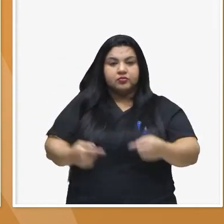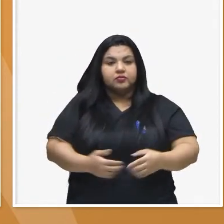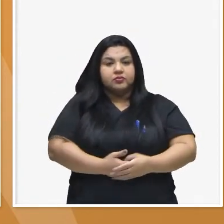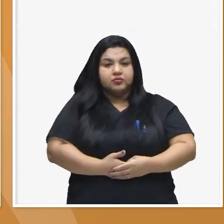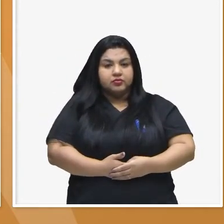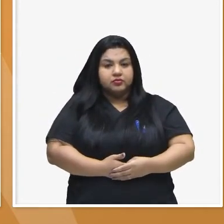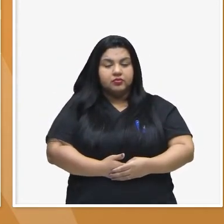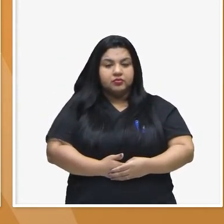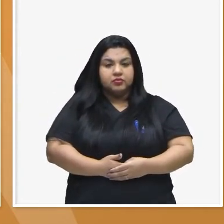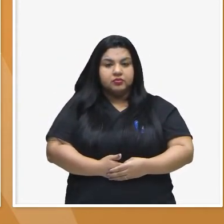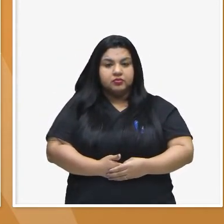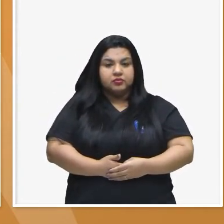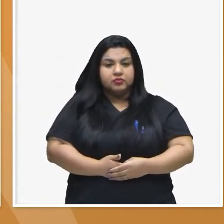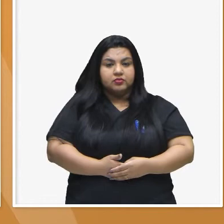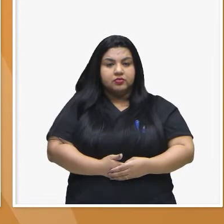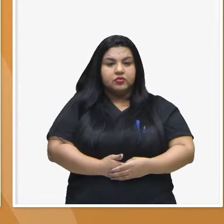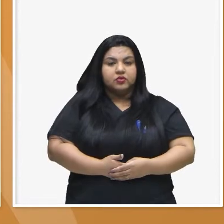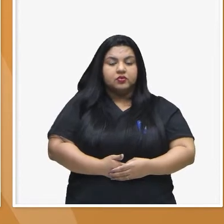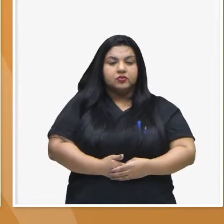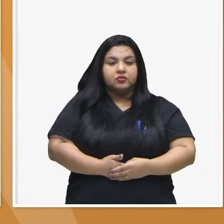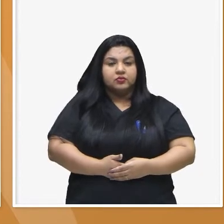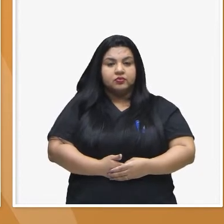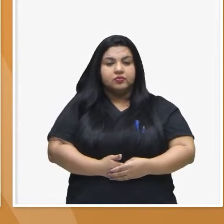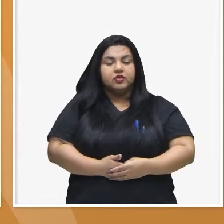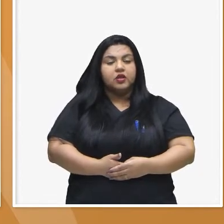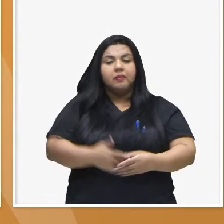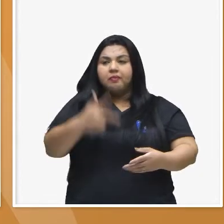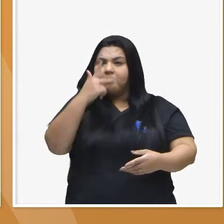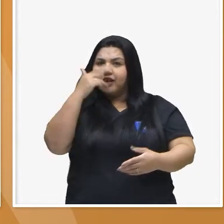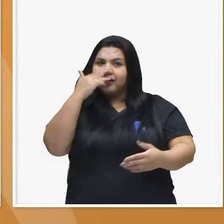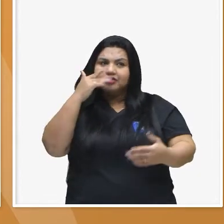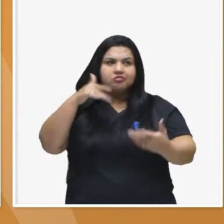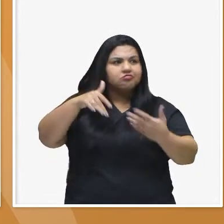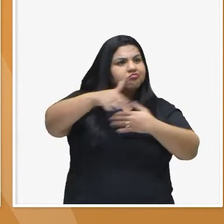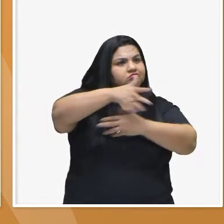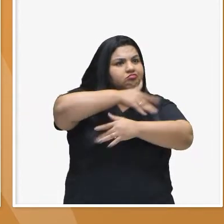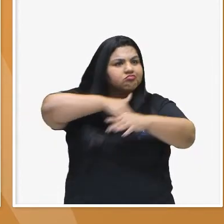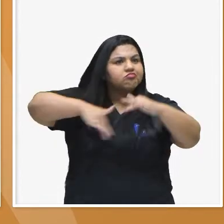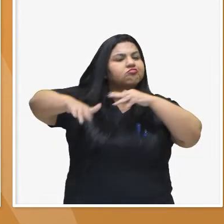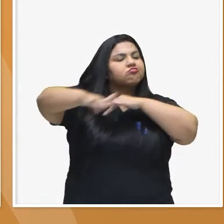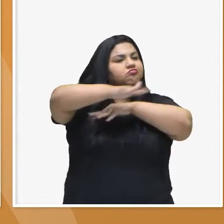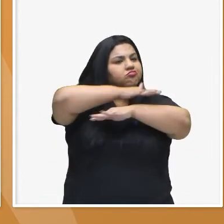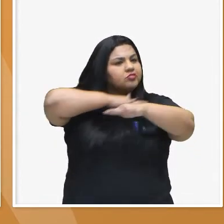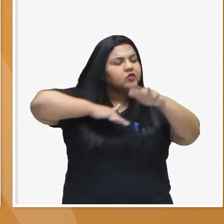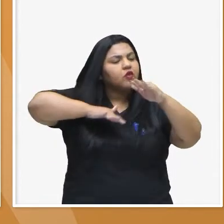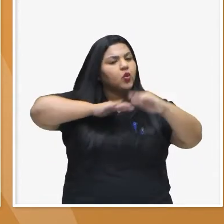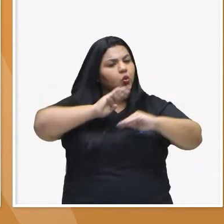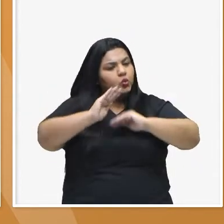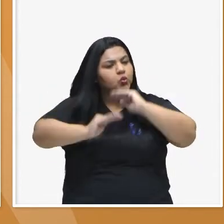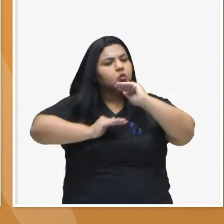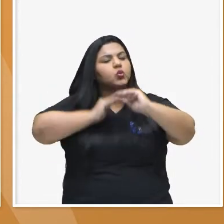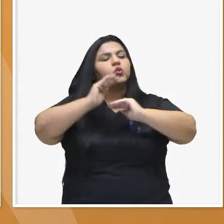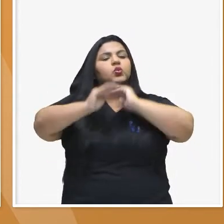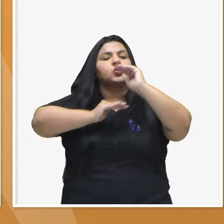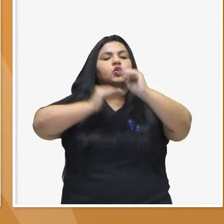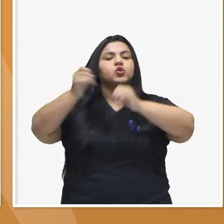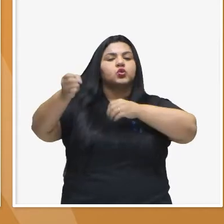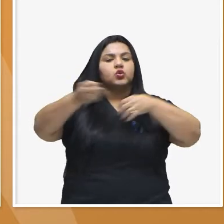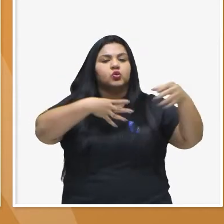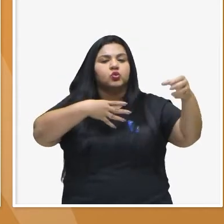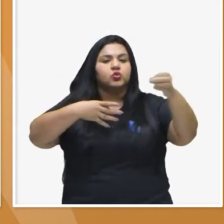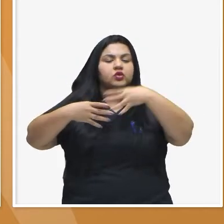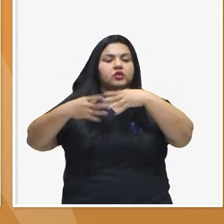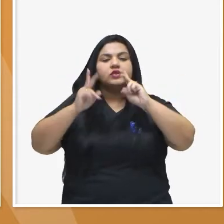Ou seja, em rota de colisão. Né? Vão se batendo e vão construindo, né, novas, sempre